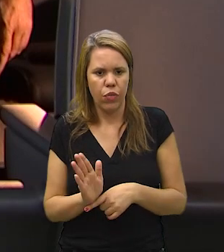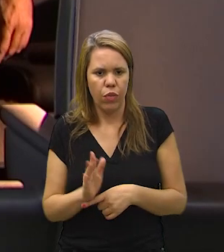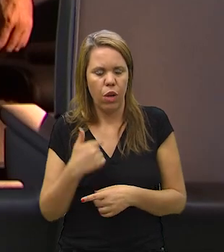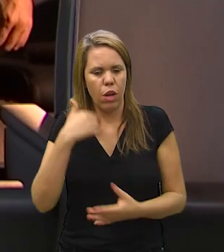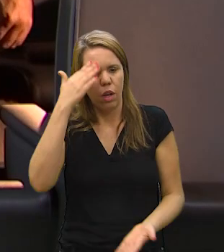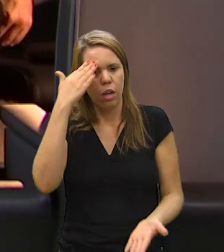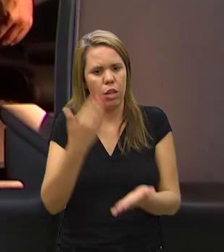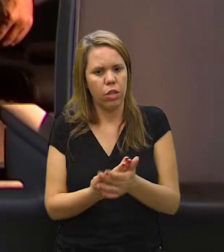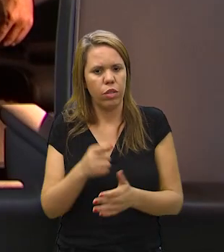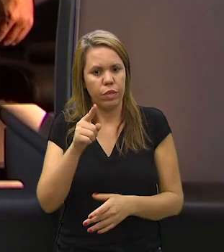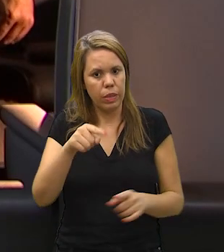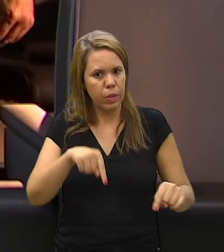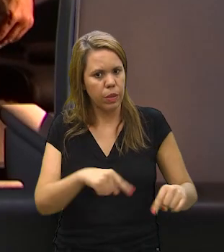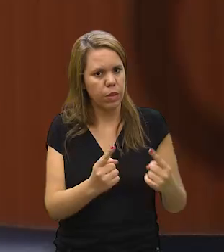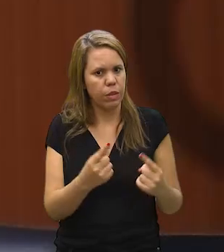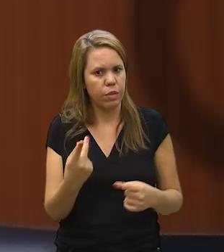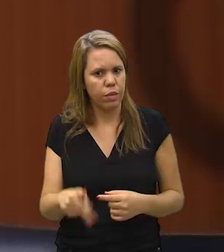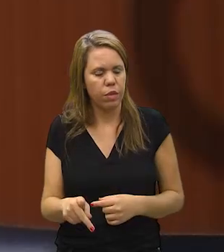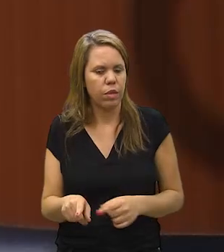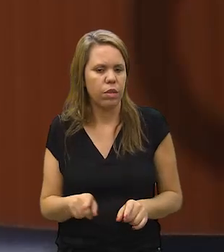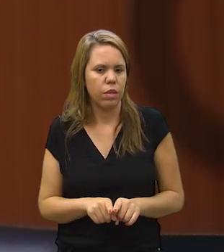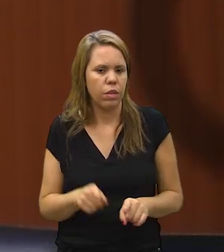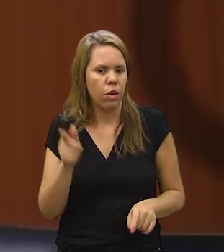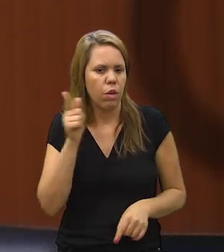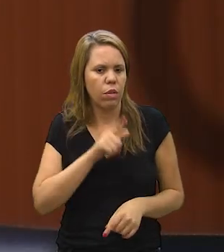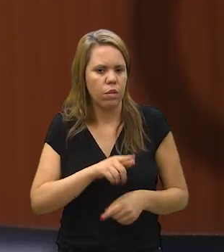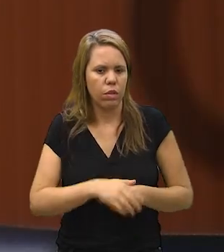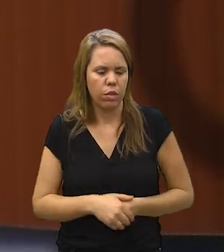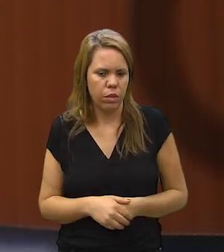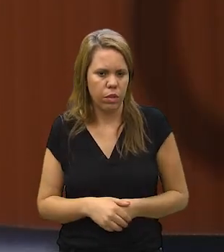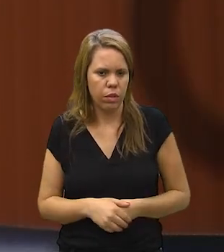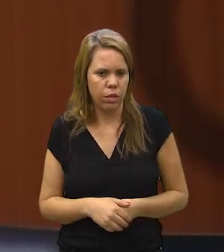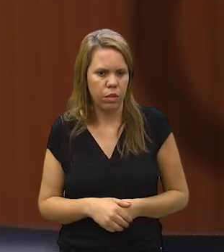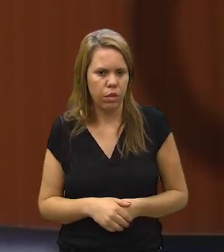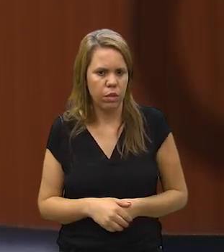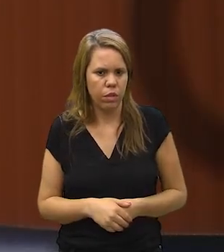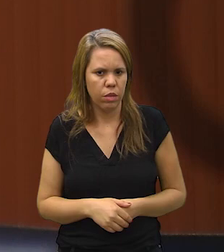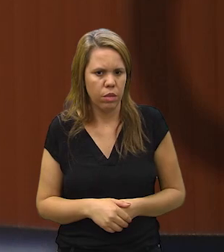acredito que seja um desafio, porque além de você conseguir